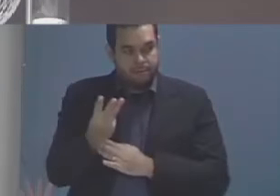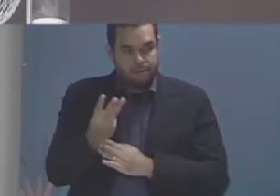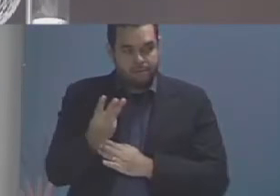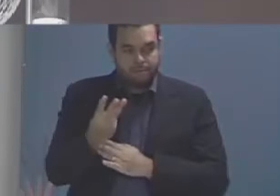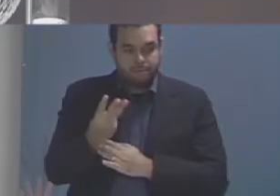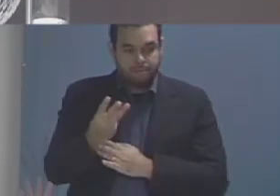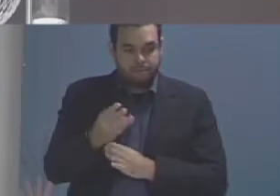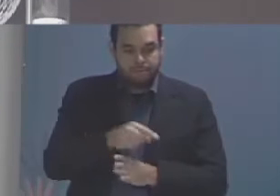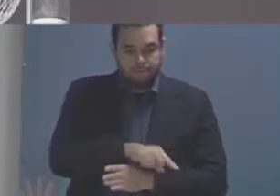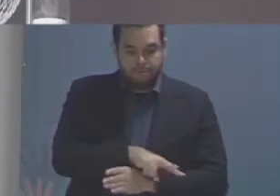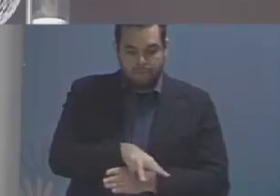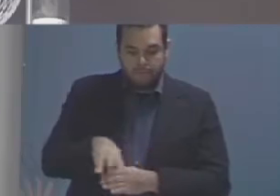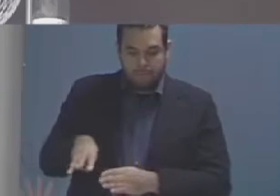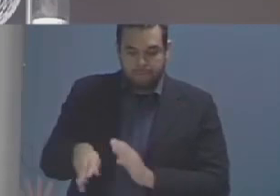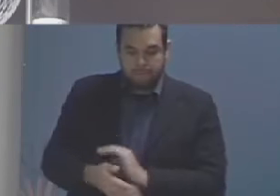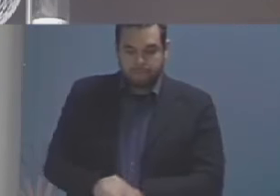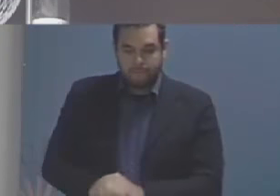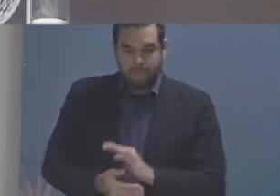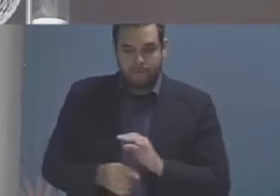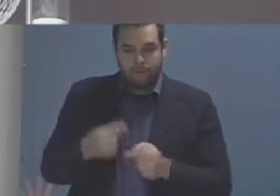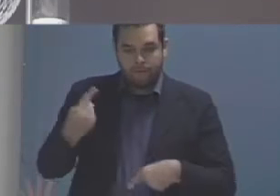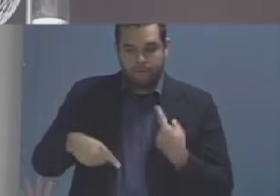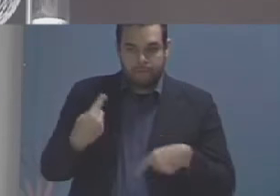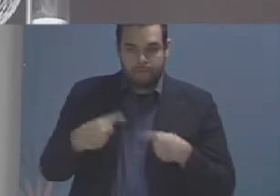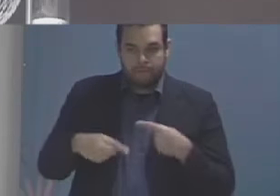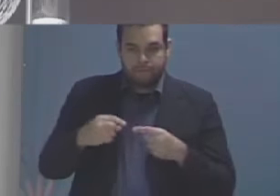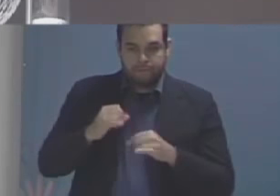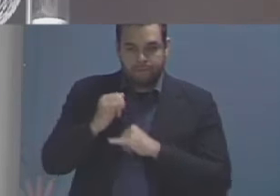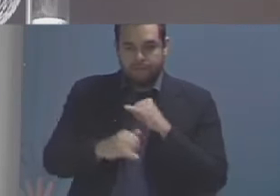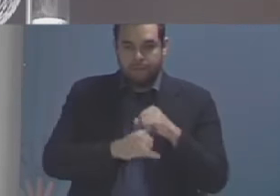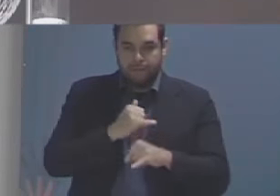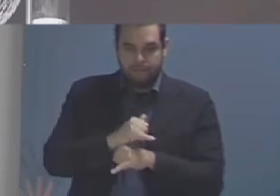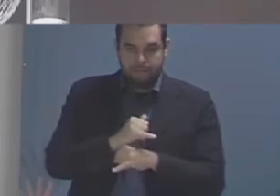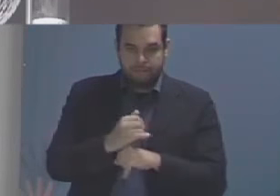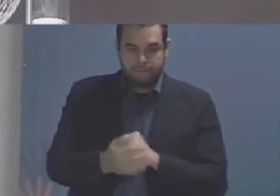no primeiro debate online.